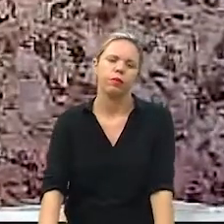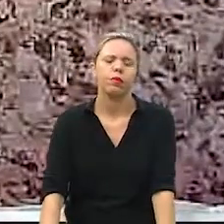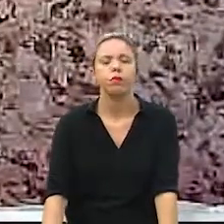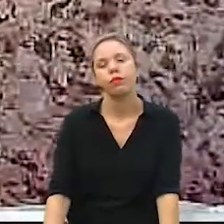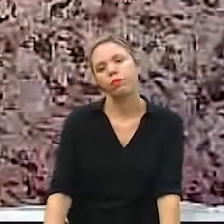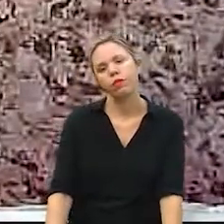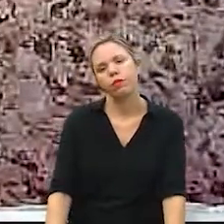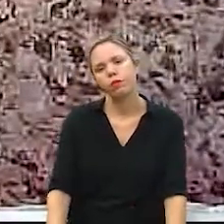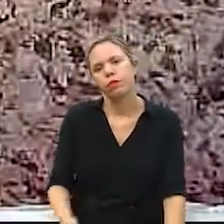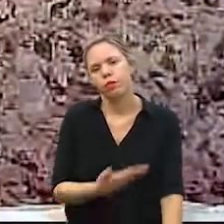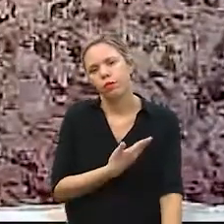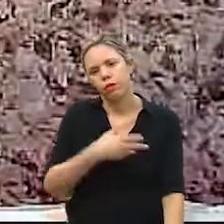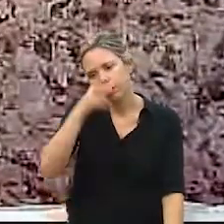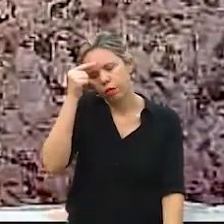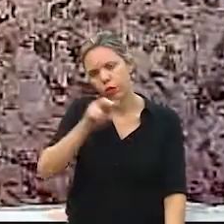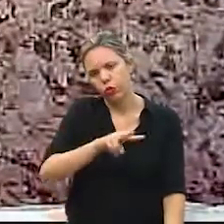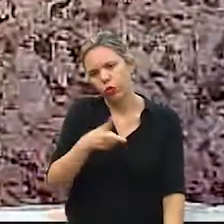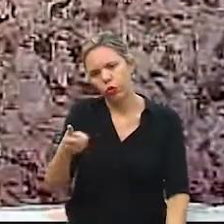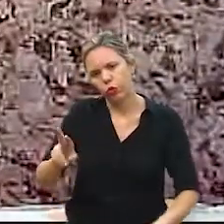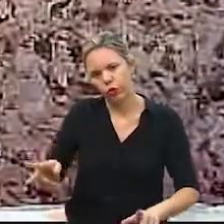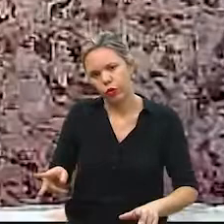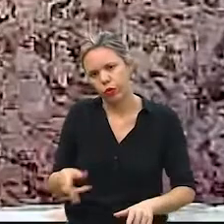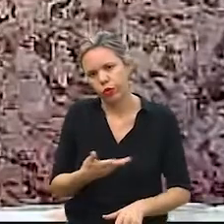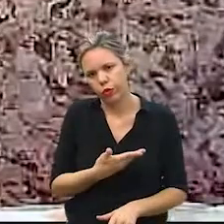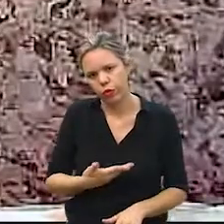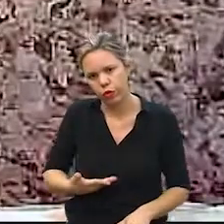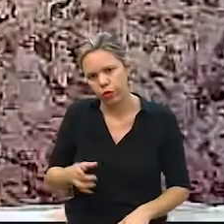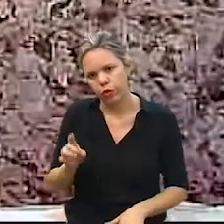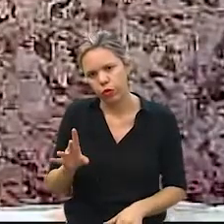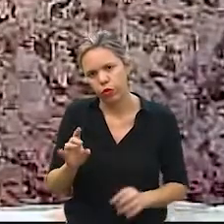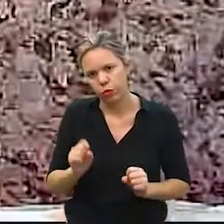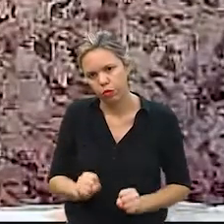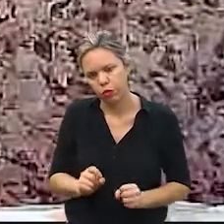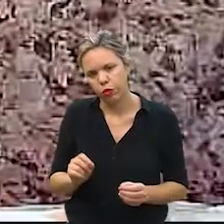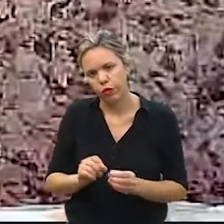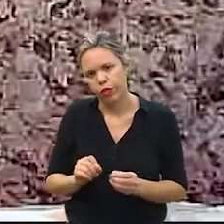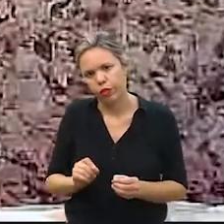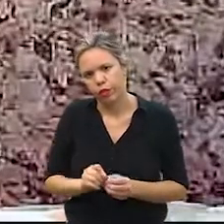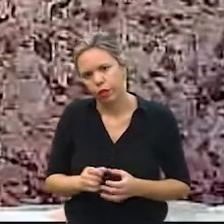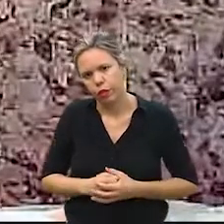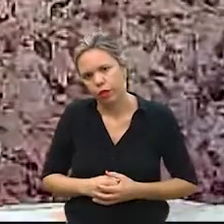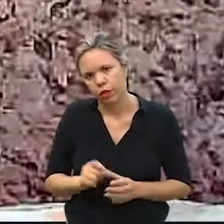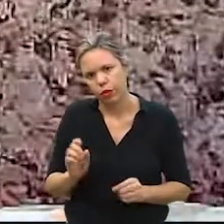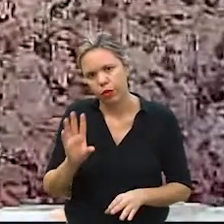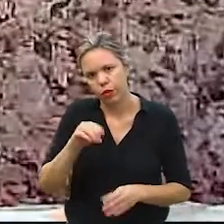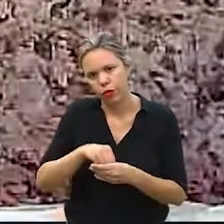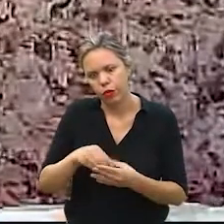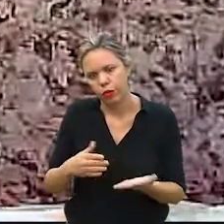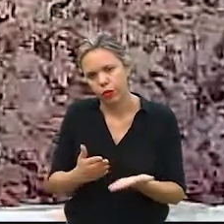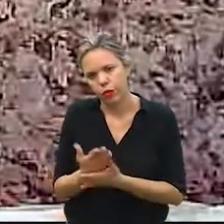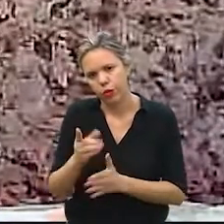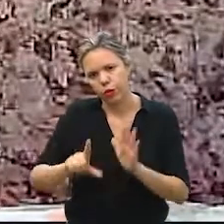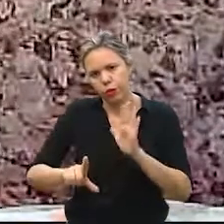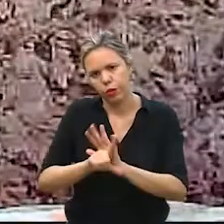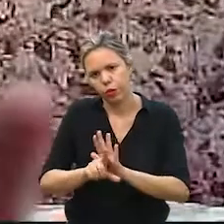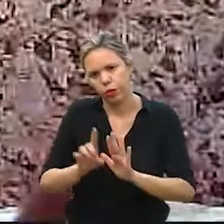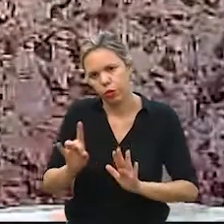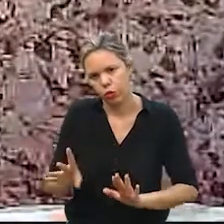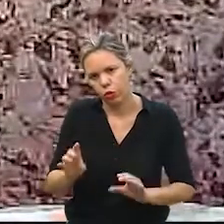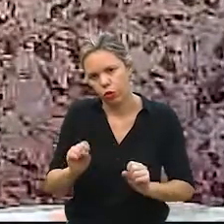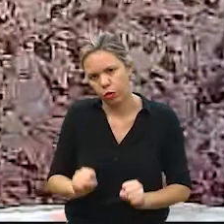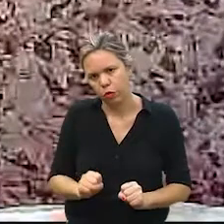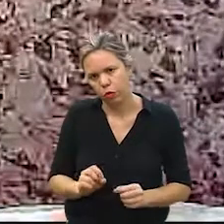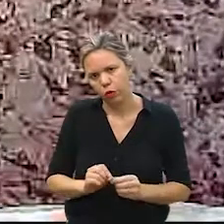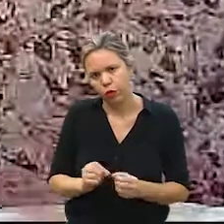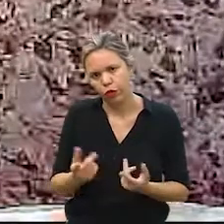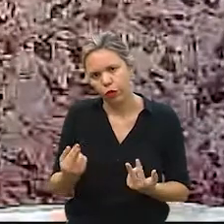No poder público, ao contrário. O poder público só pode fazer o que está autorizado pela lei. Então, é